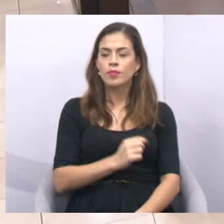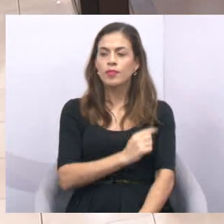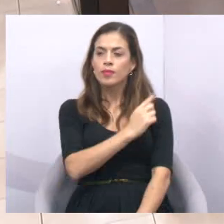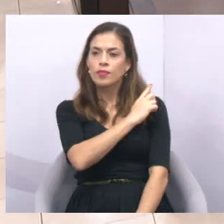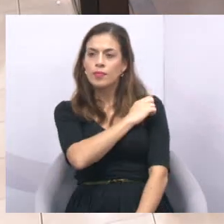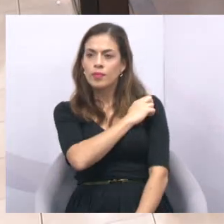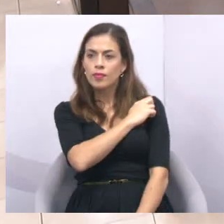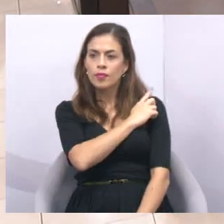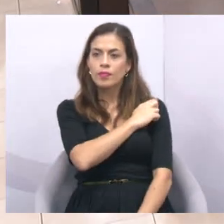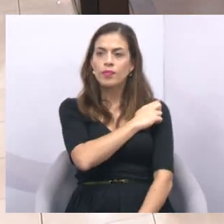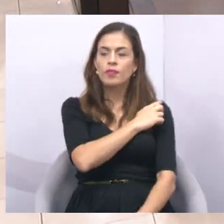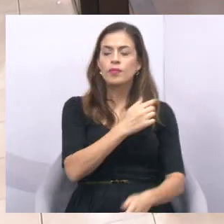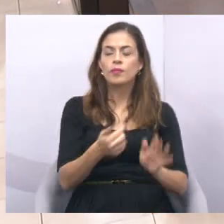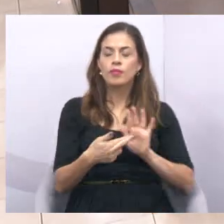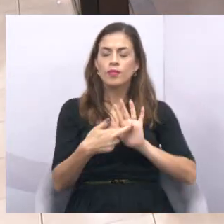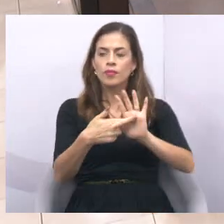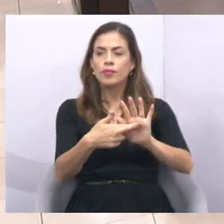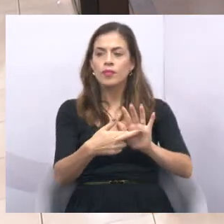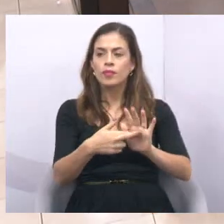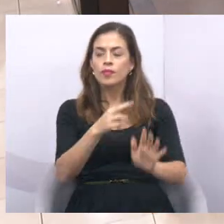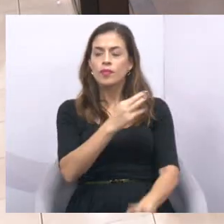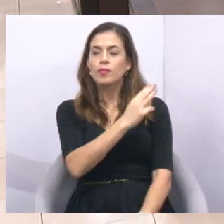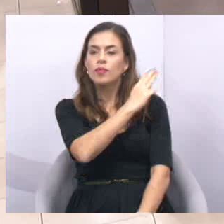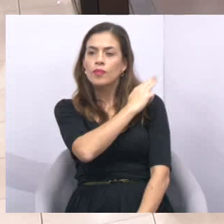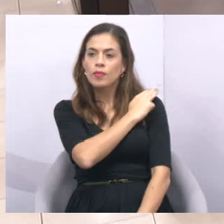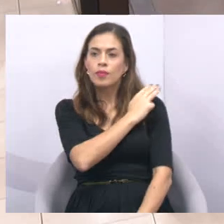Coronel Gomes, comandante do 41º Batalhão